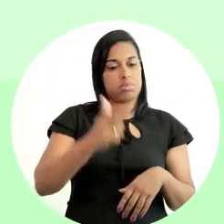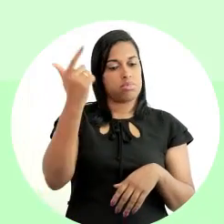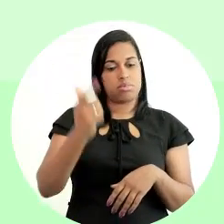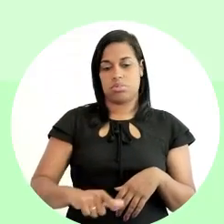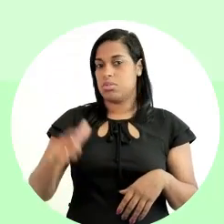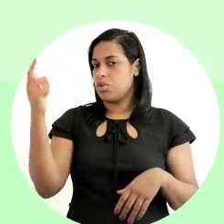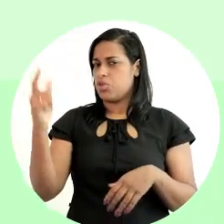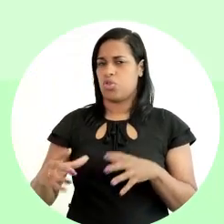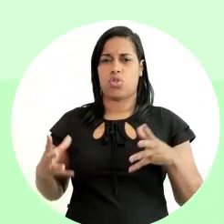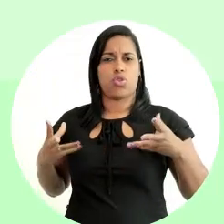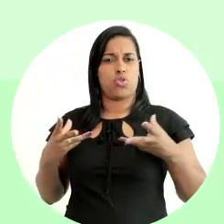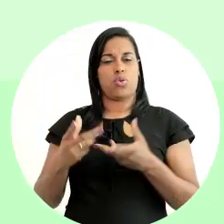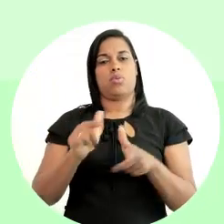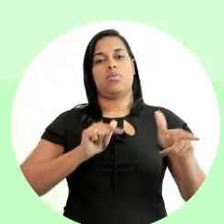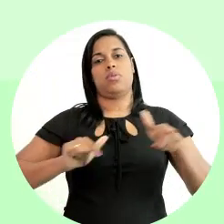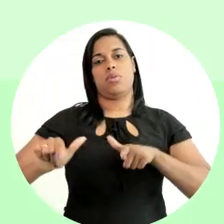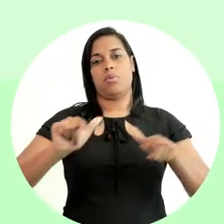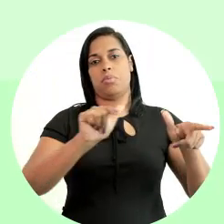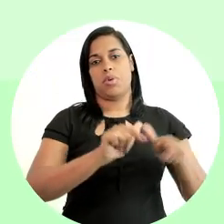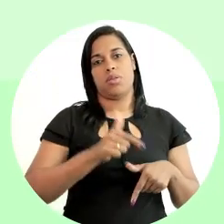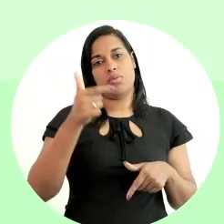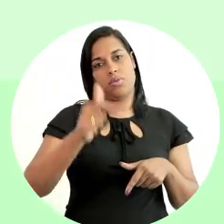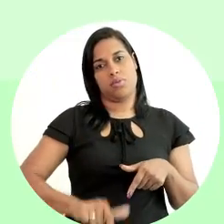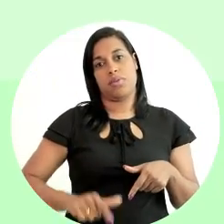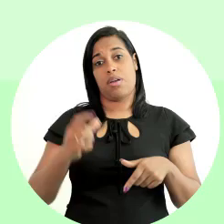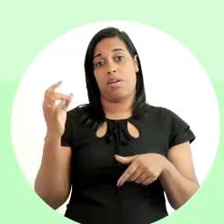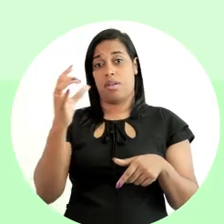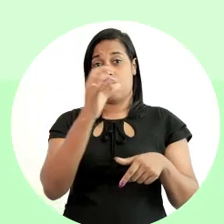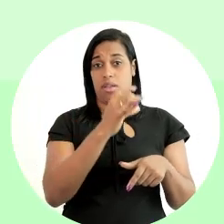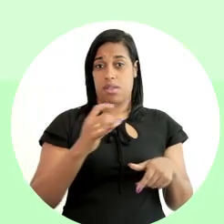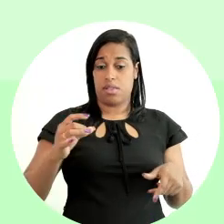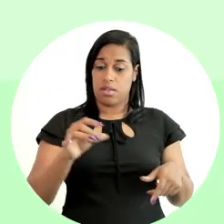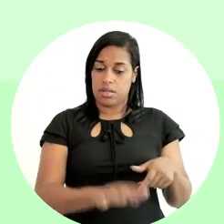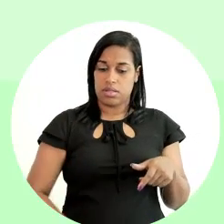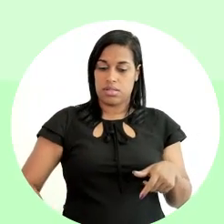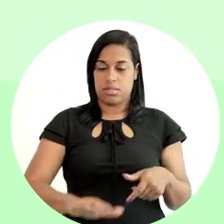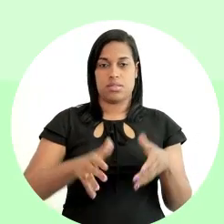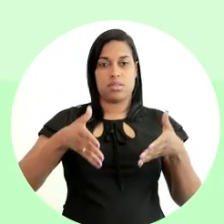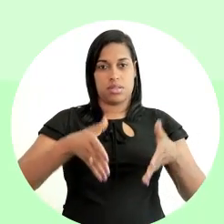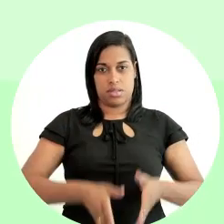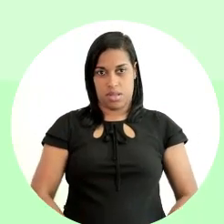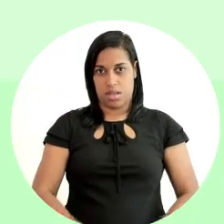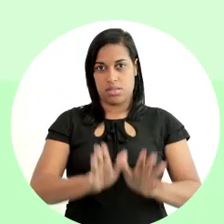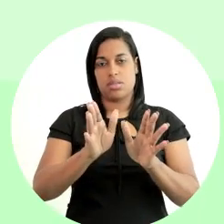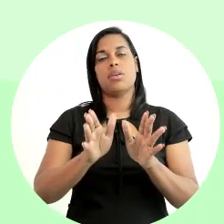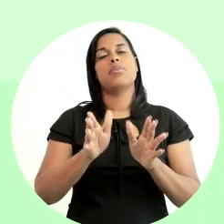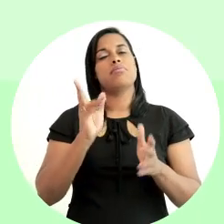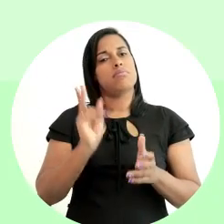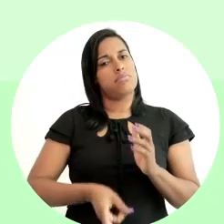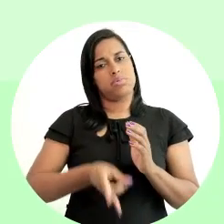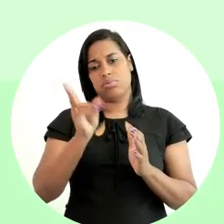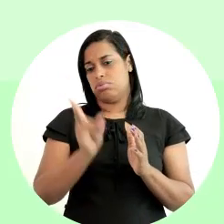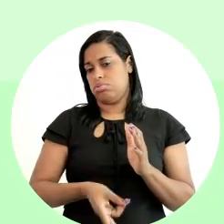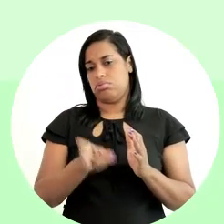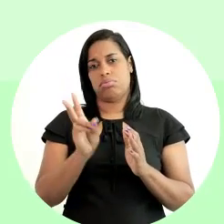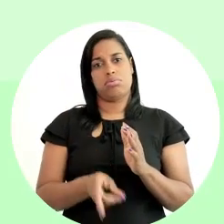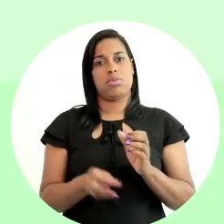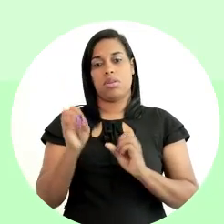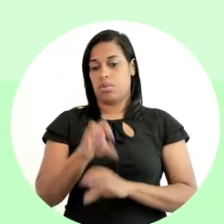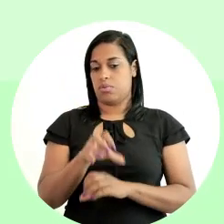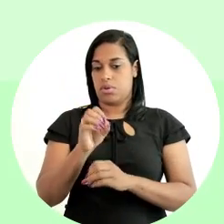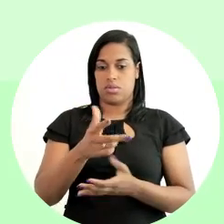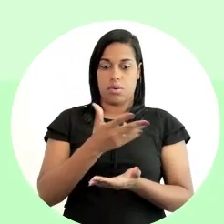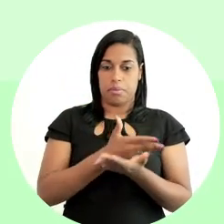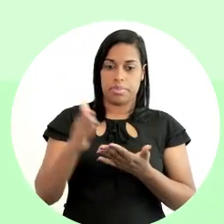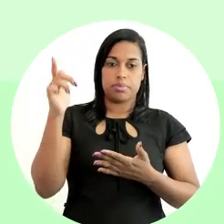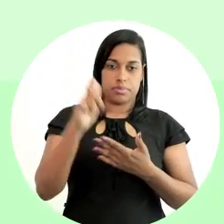recomeçar todo o trabalho novamente. Já que para cada criança que nasce, o processo de educação se